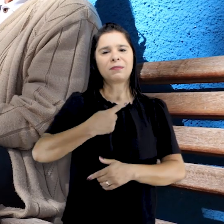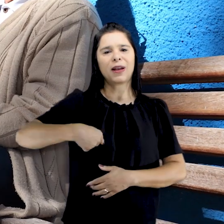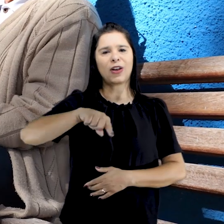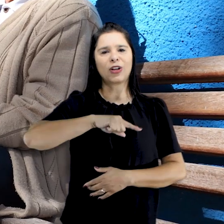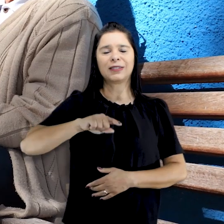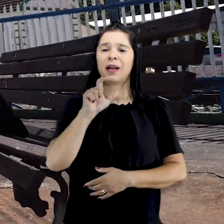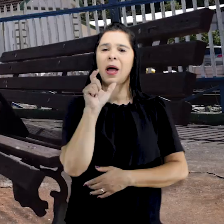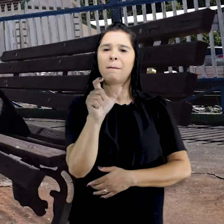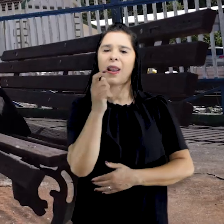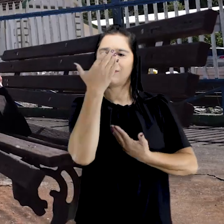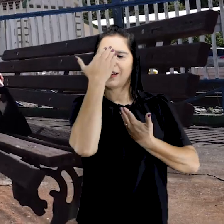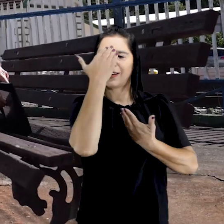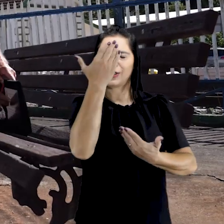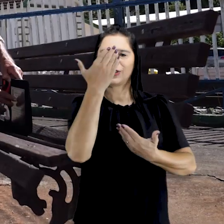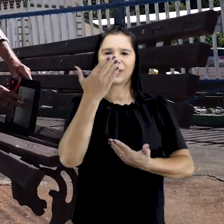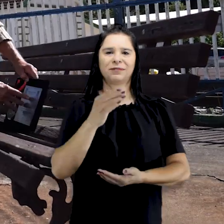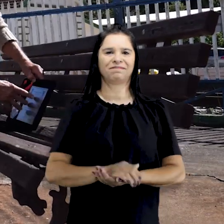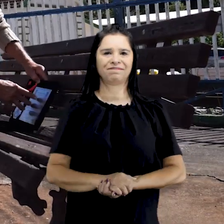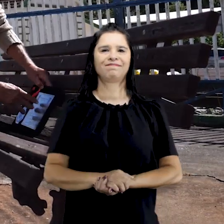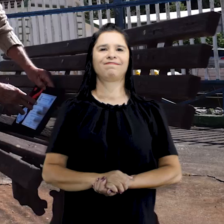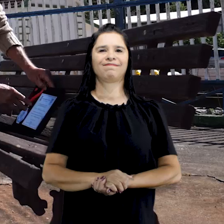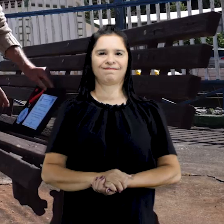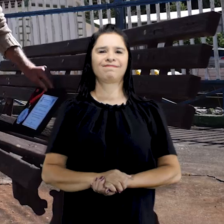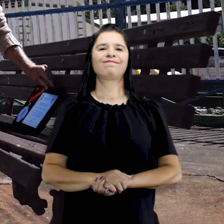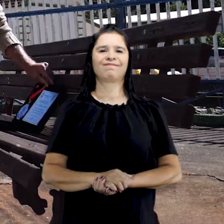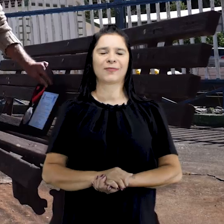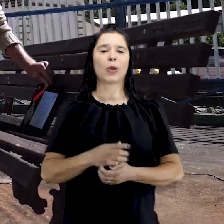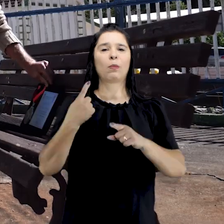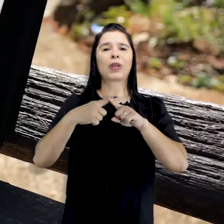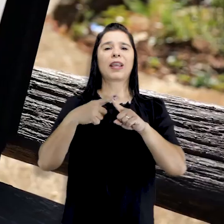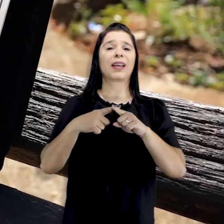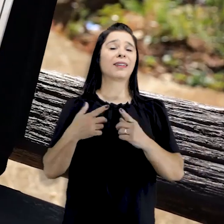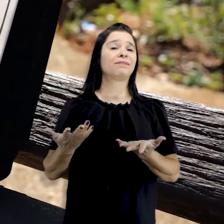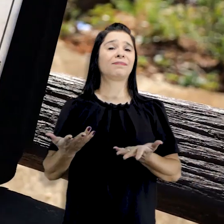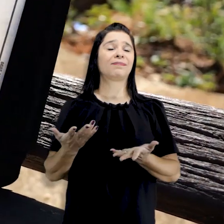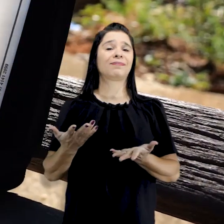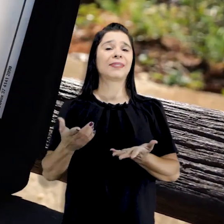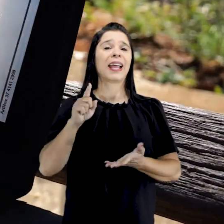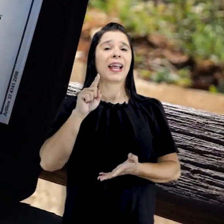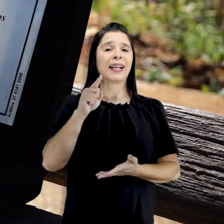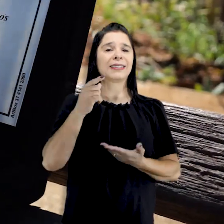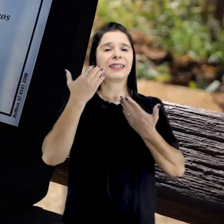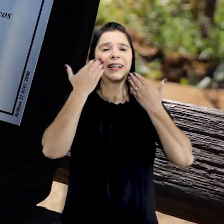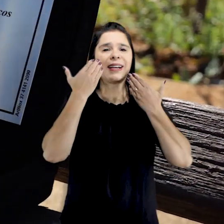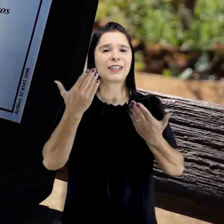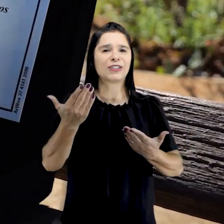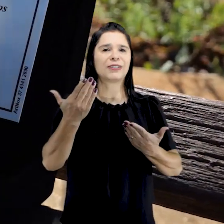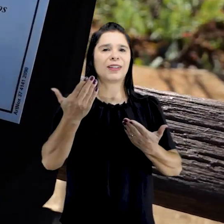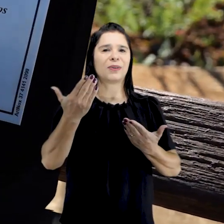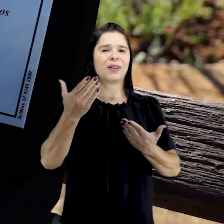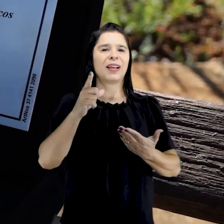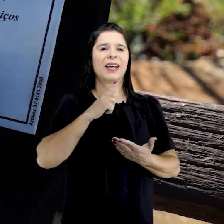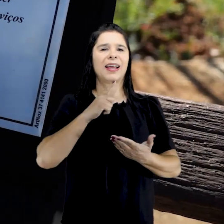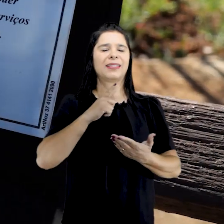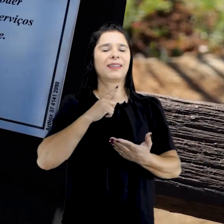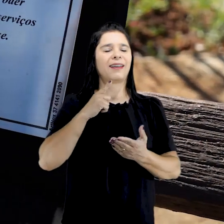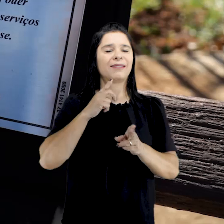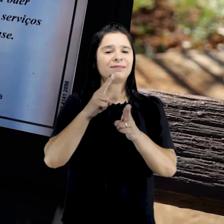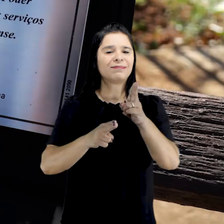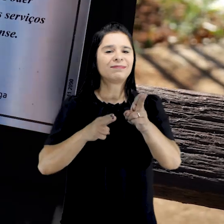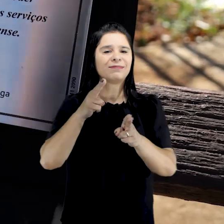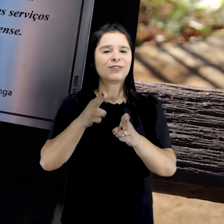que cai muito bem, porque essa gratidão é por ter a ferrovia me dado todas